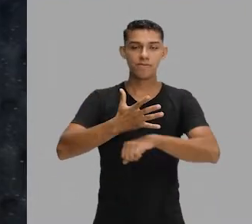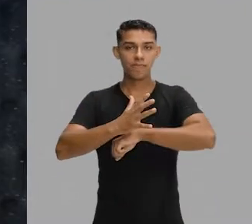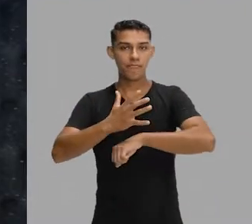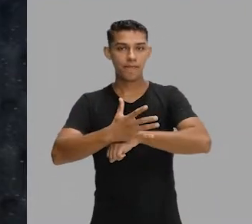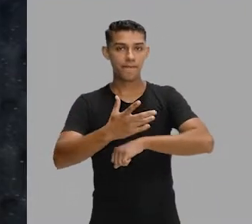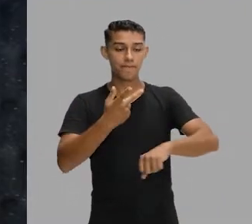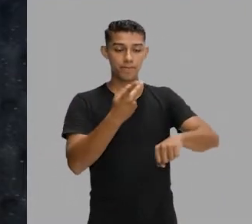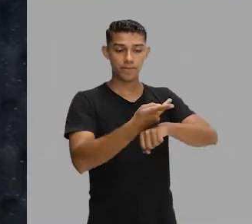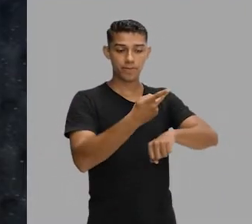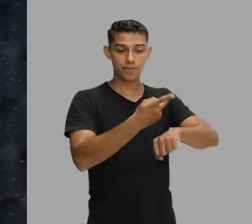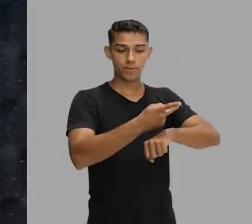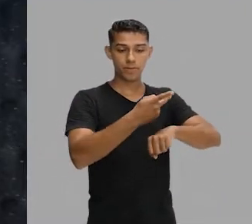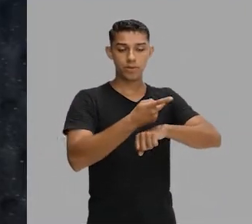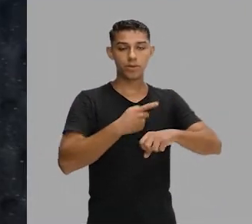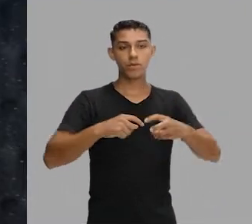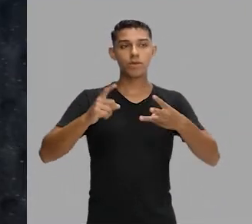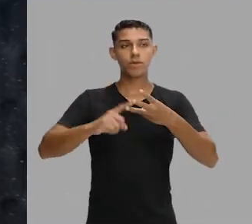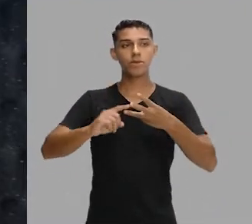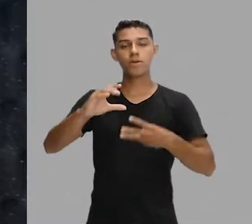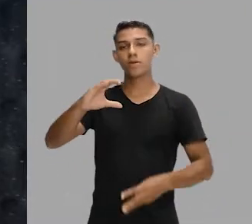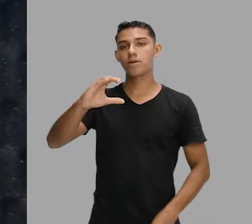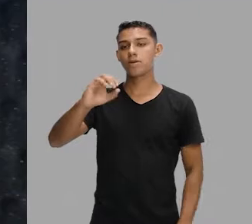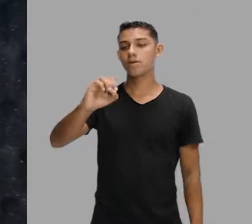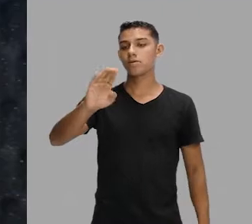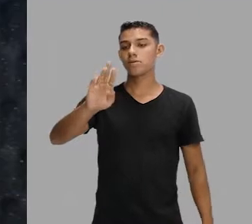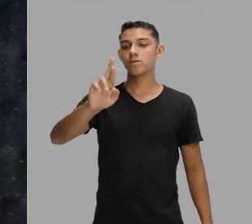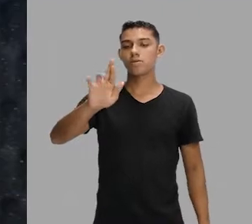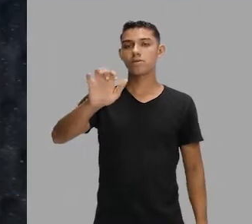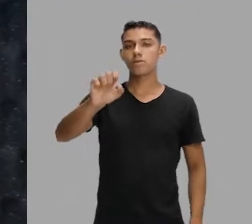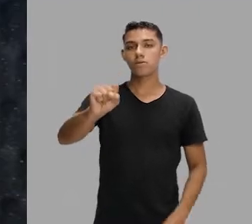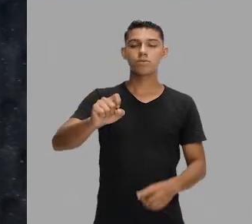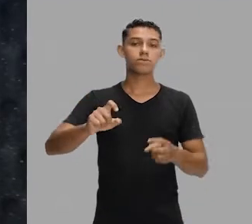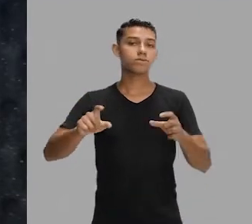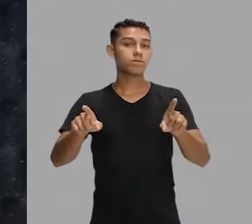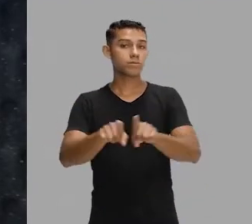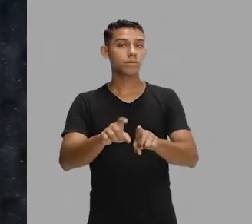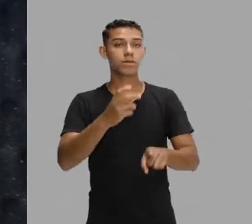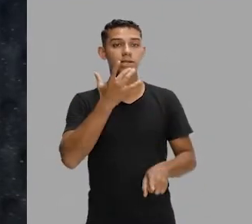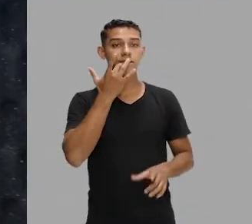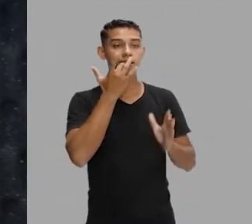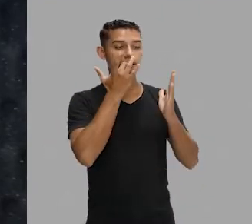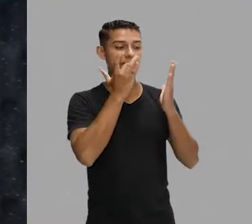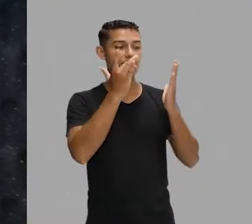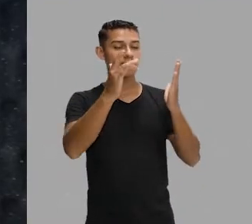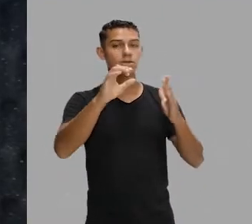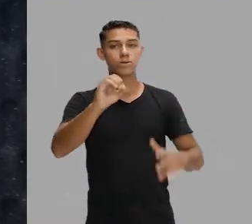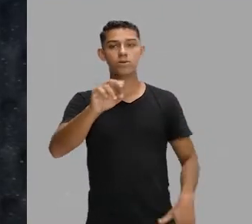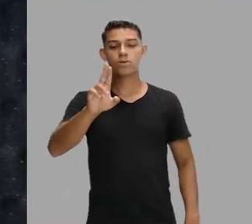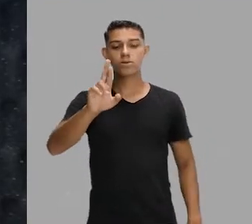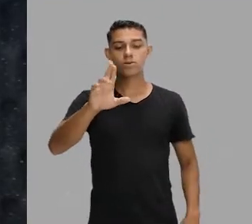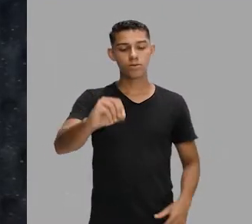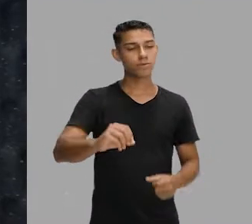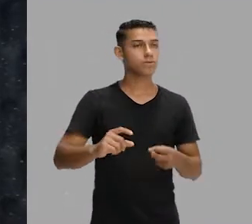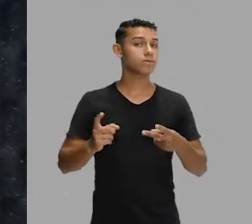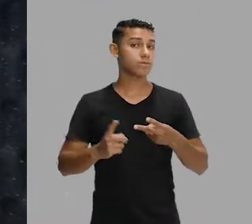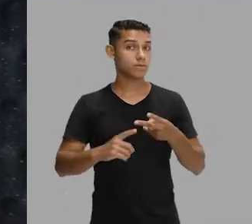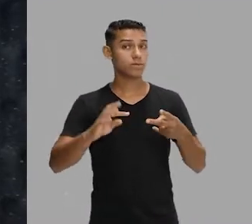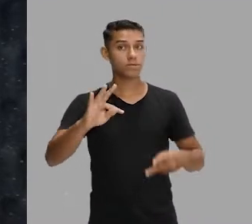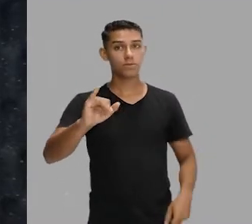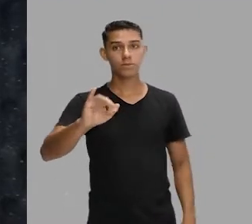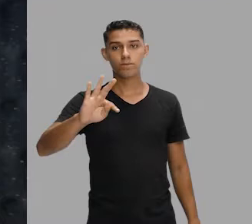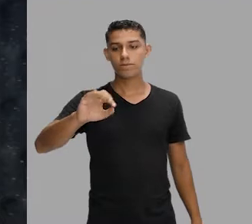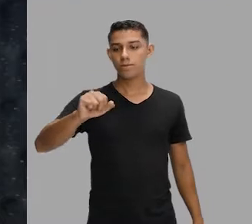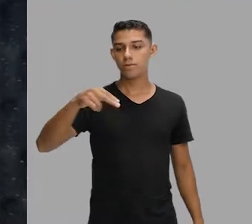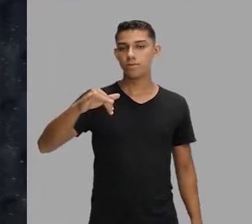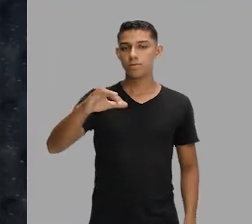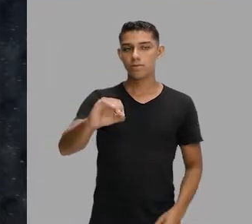prata, o cobre e o ouro. O hexagonal compacto, titânio, zinco,